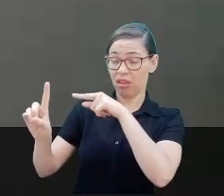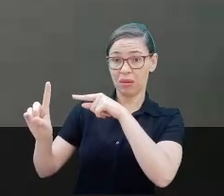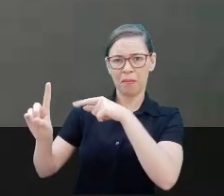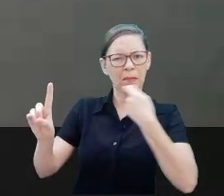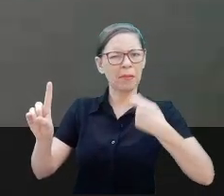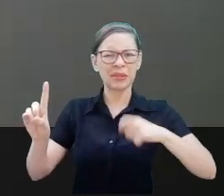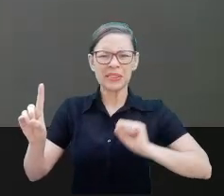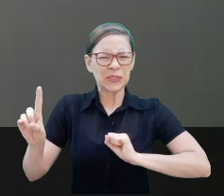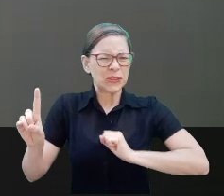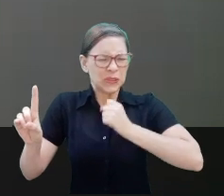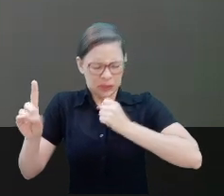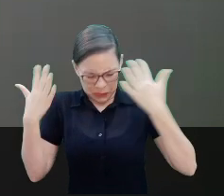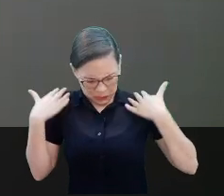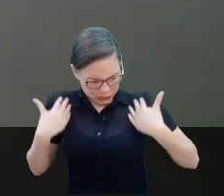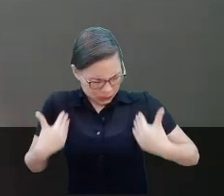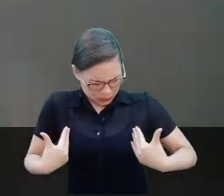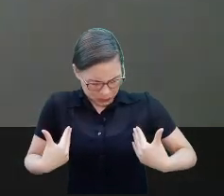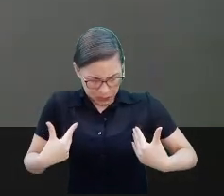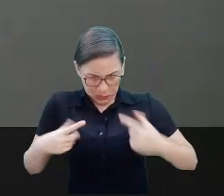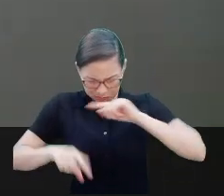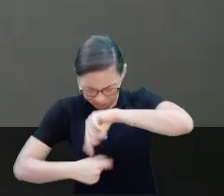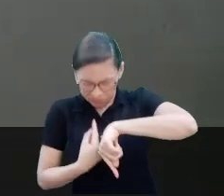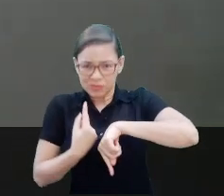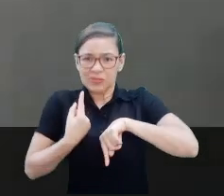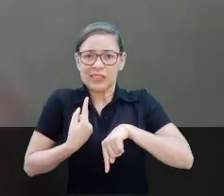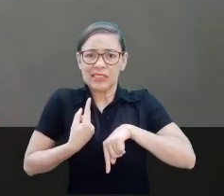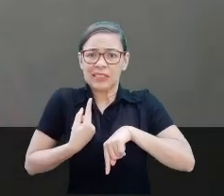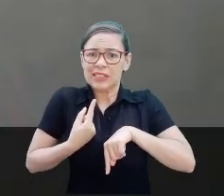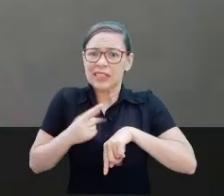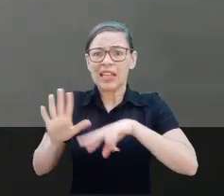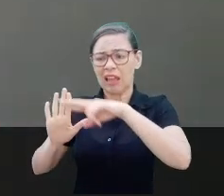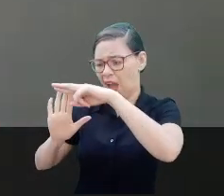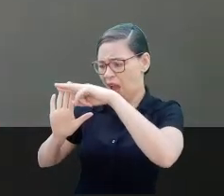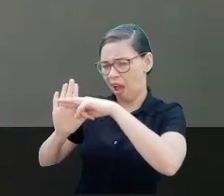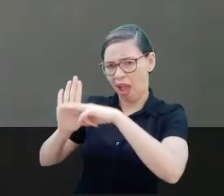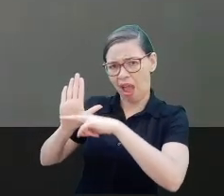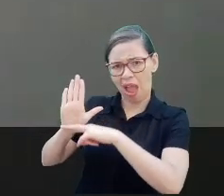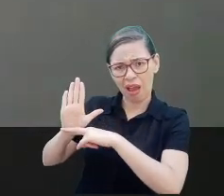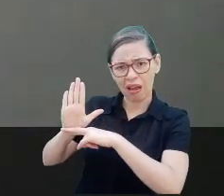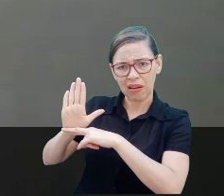do que é ser transexual, precisa sentir ódio do seu corpo e precisa seguir